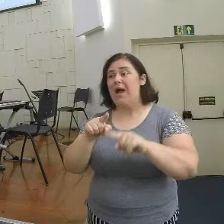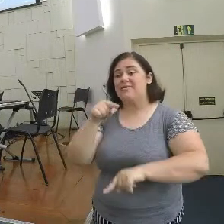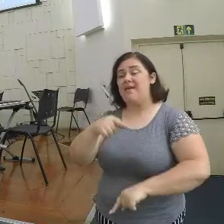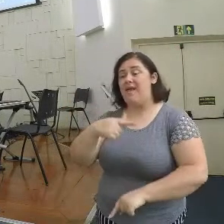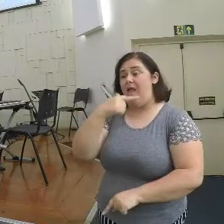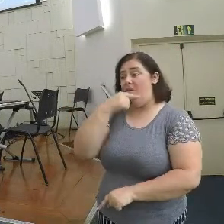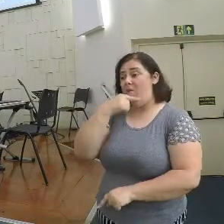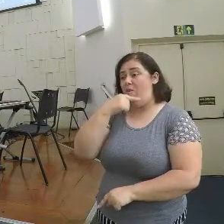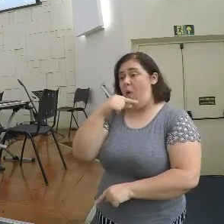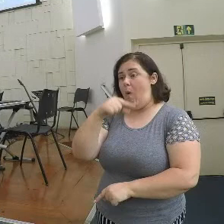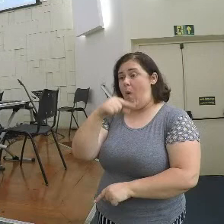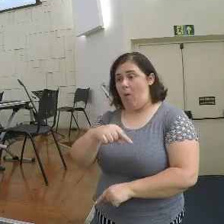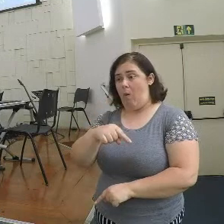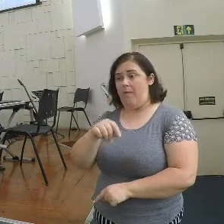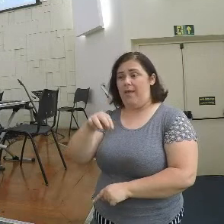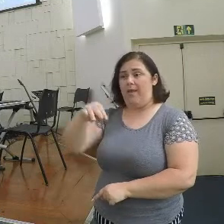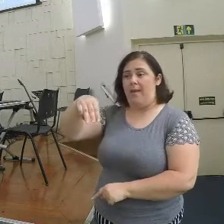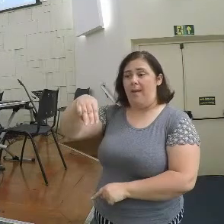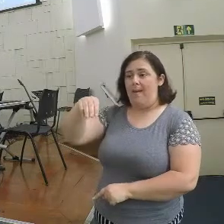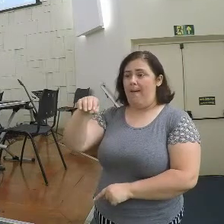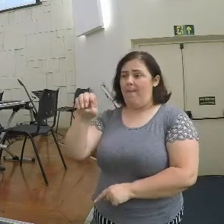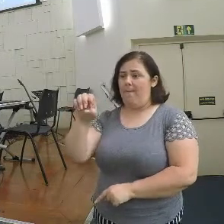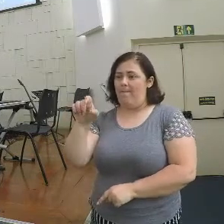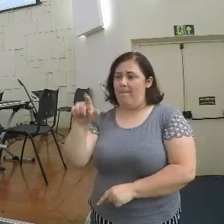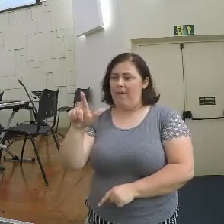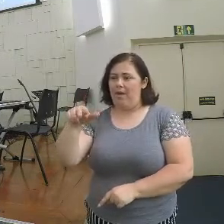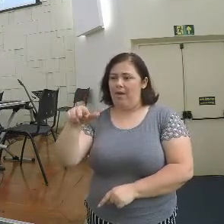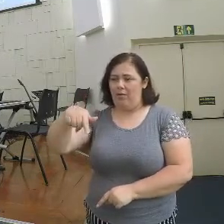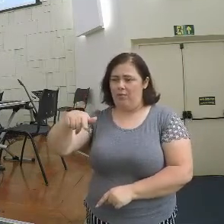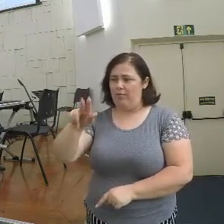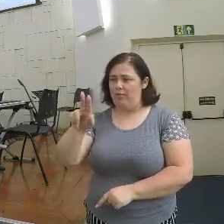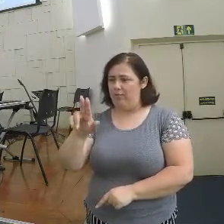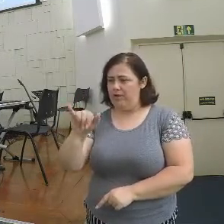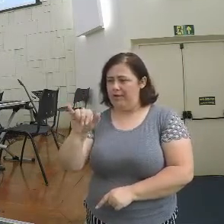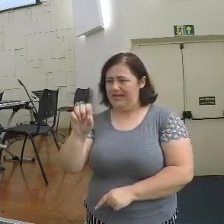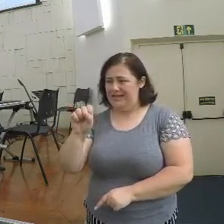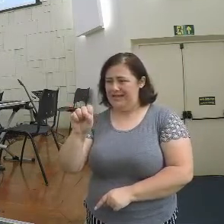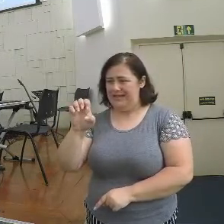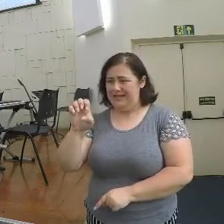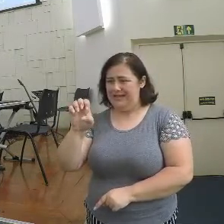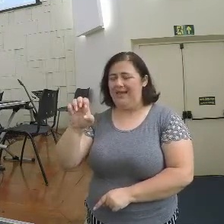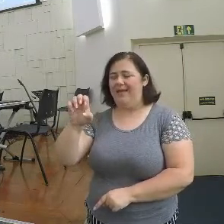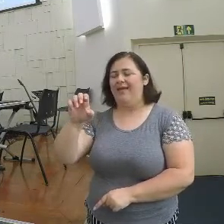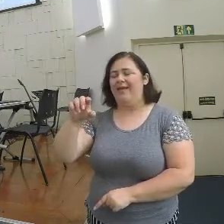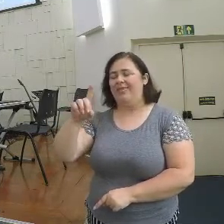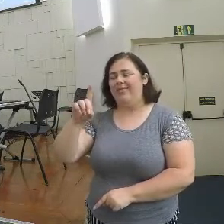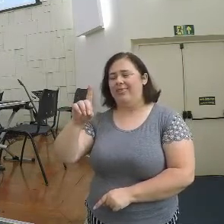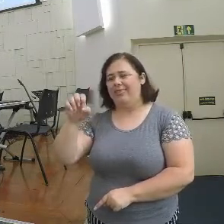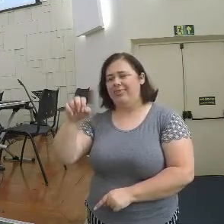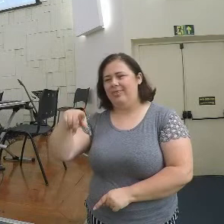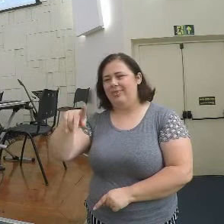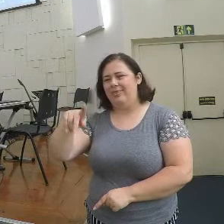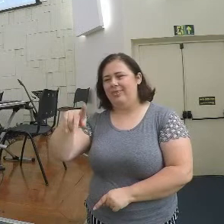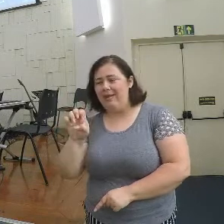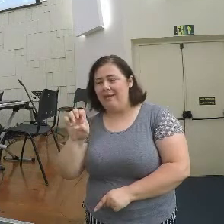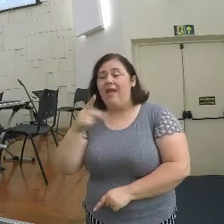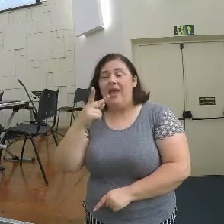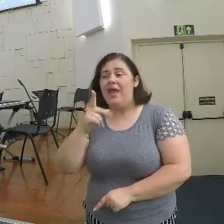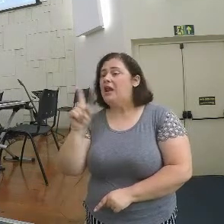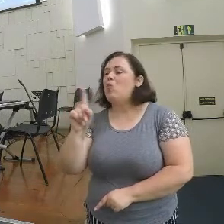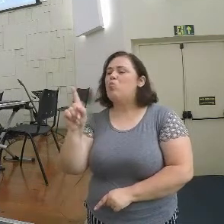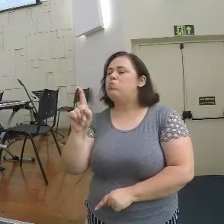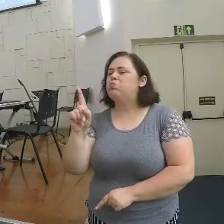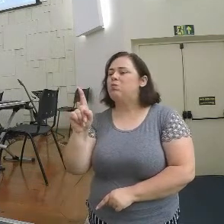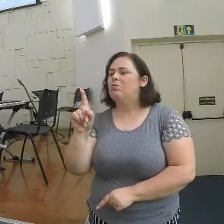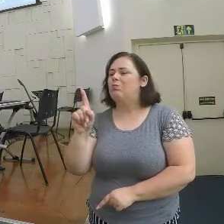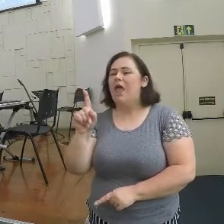o culto ao Deus que criou os céus e a terra. Ele temia o único e verdadeiro Deus, o Criador dos céus e da terra. Portanto, ele é tido como